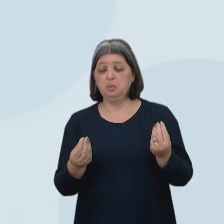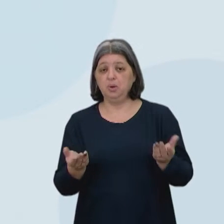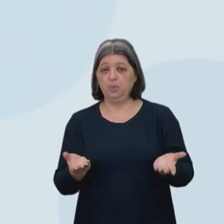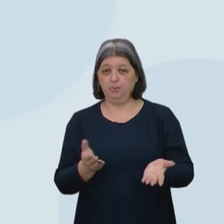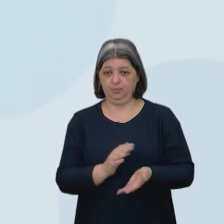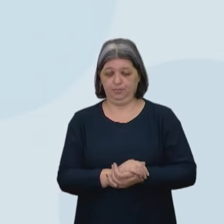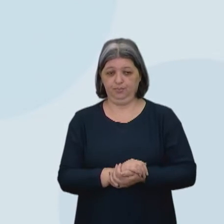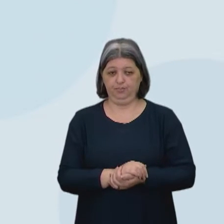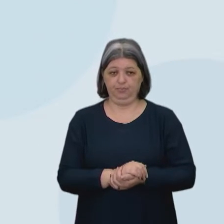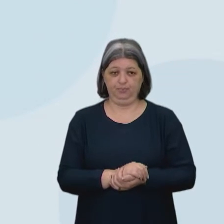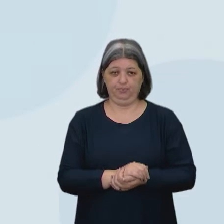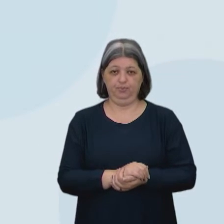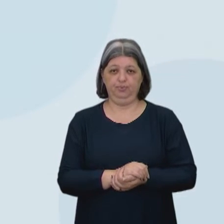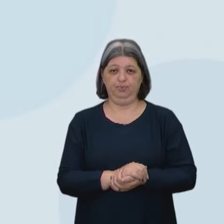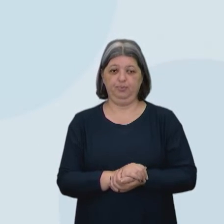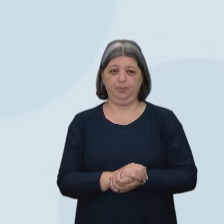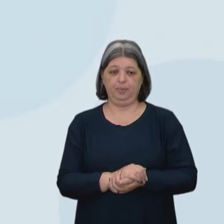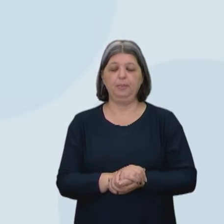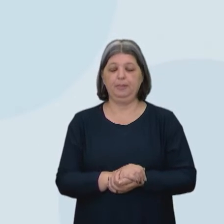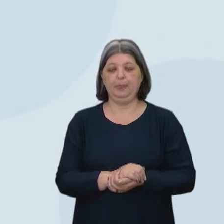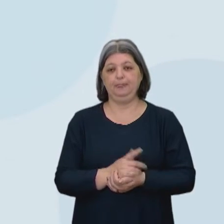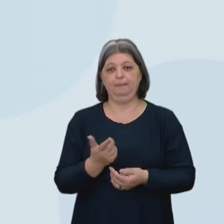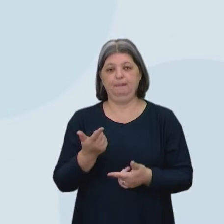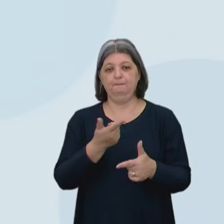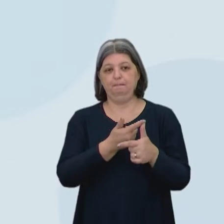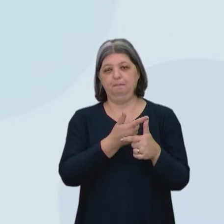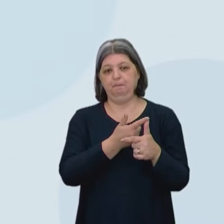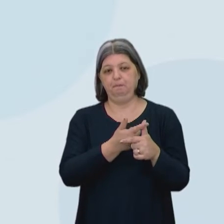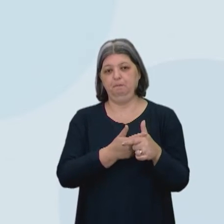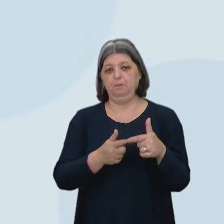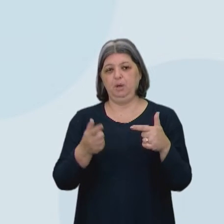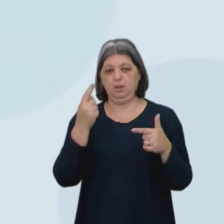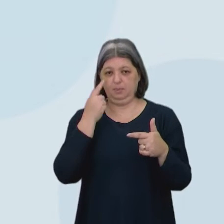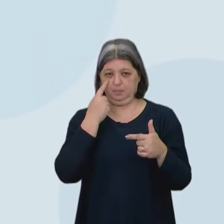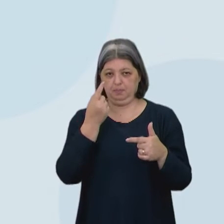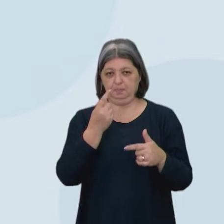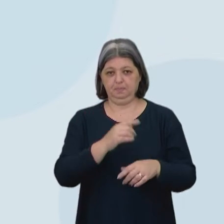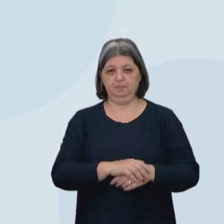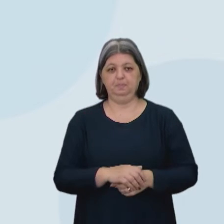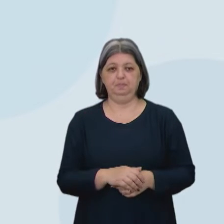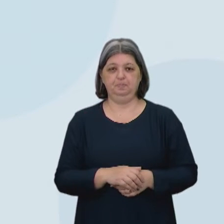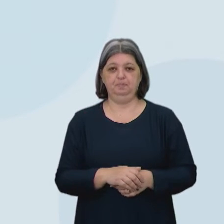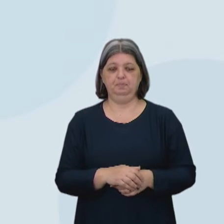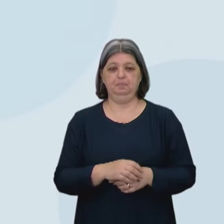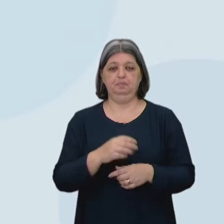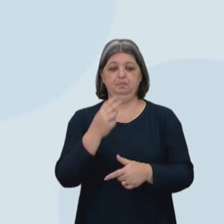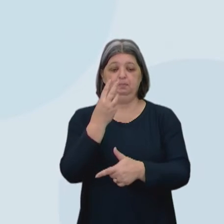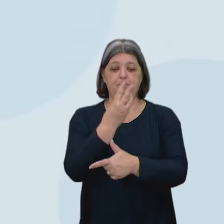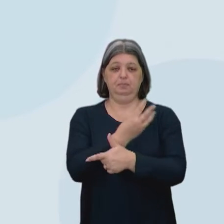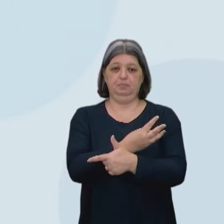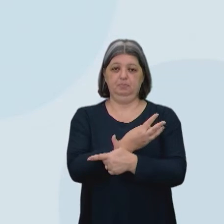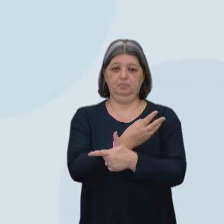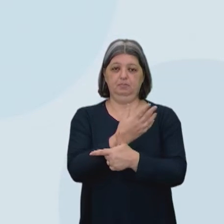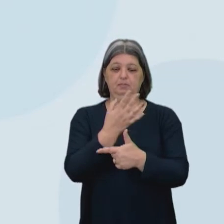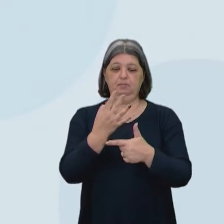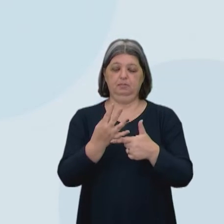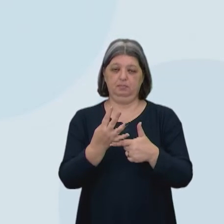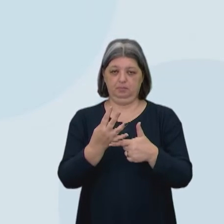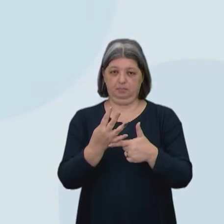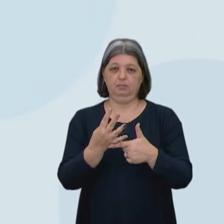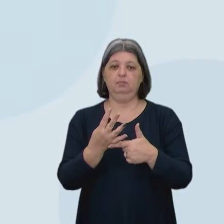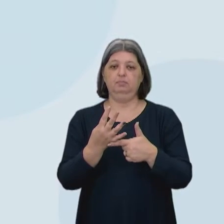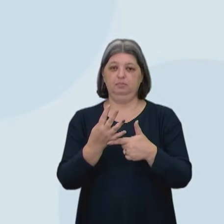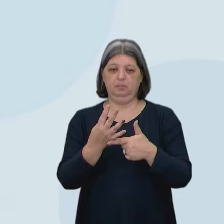periódica? Vamos fazer para ver? Vamos dividir o 3 pelo 4? 3 dividido por 4. Já sei que 3 é menor que